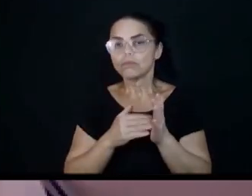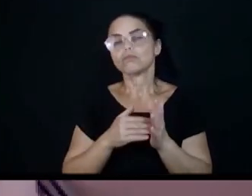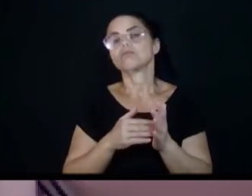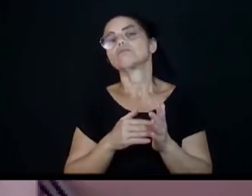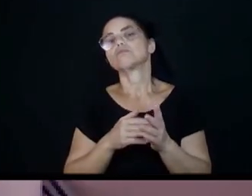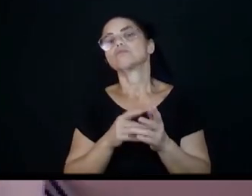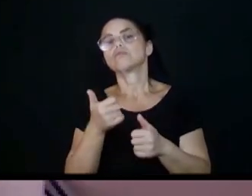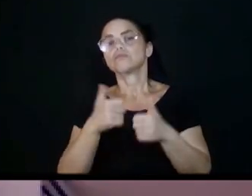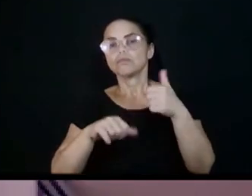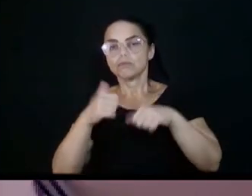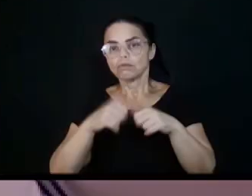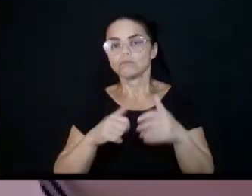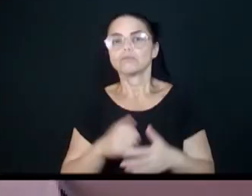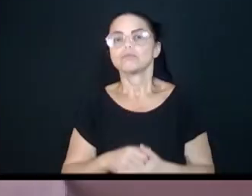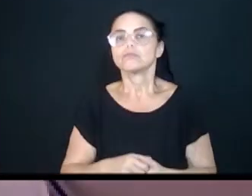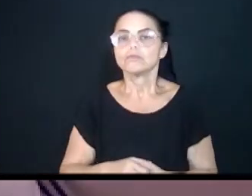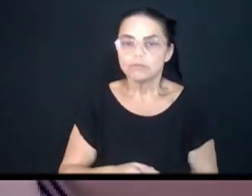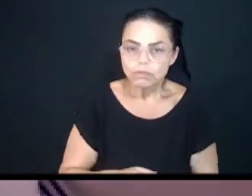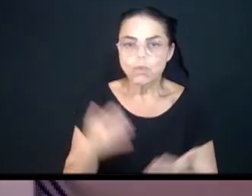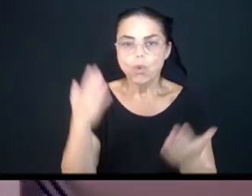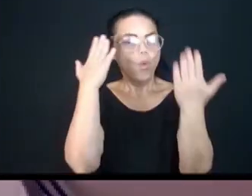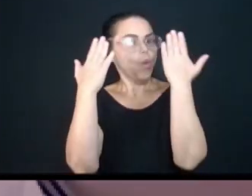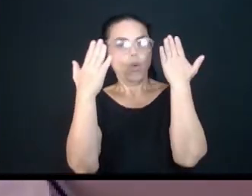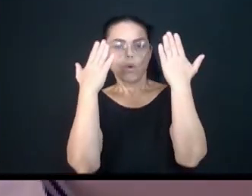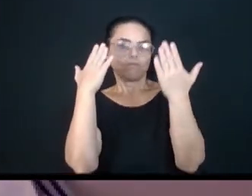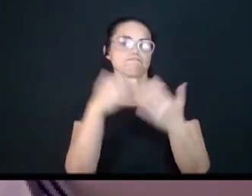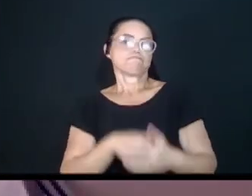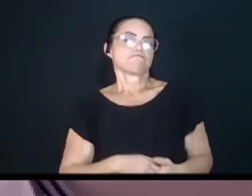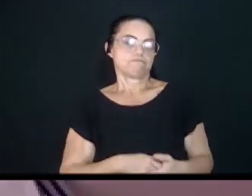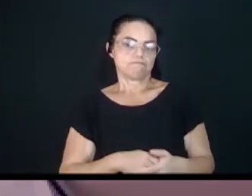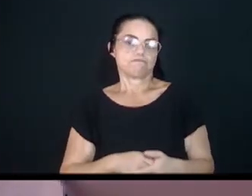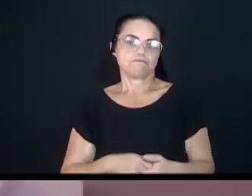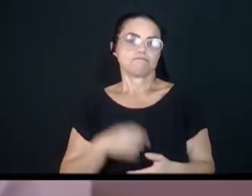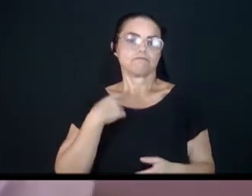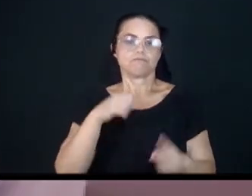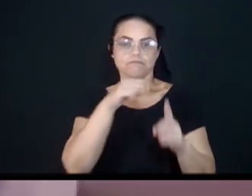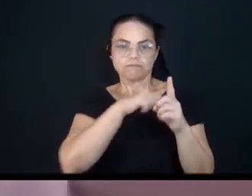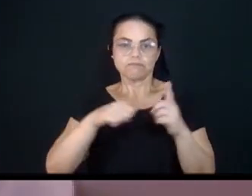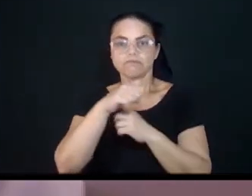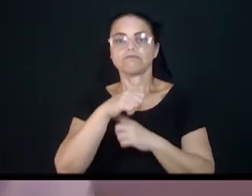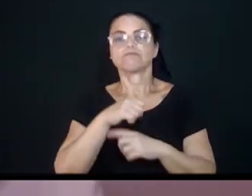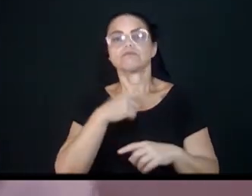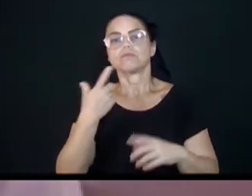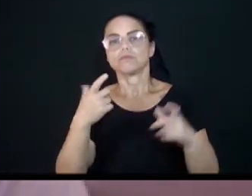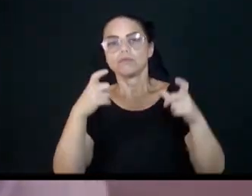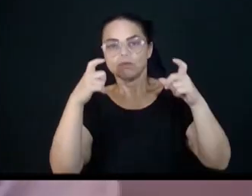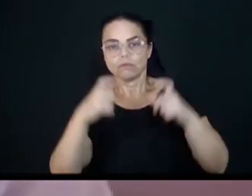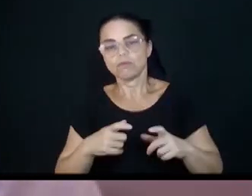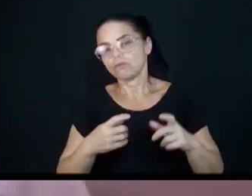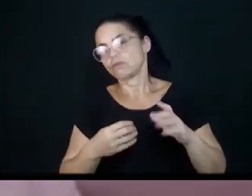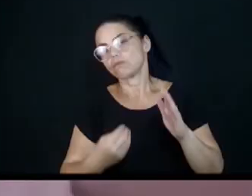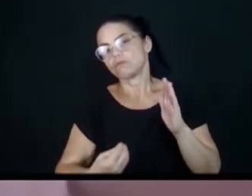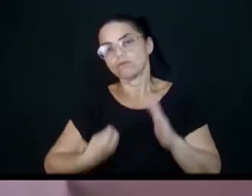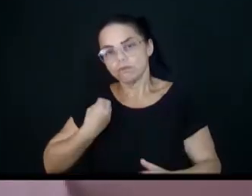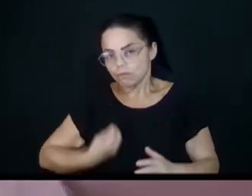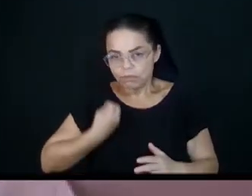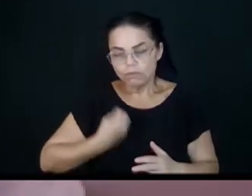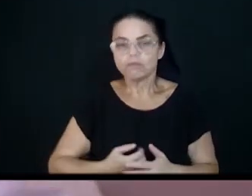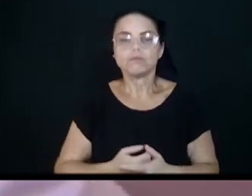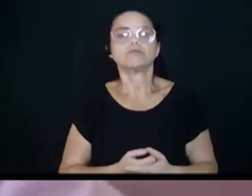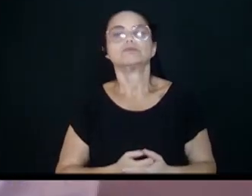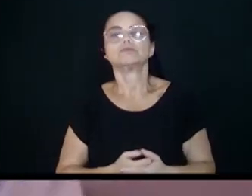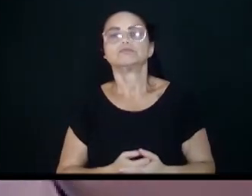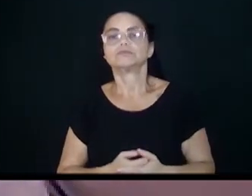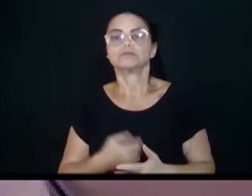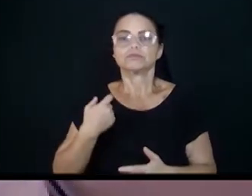questão psicológica dele, a questão social, aonde ele vive, como é que é o relacionamento